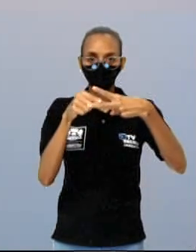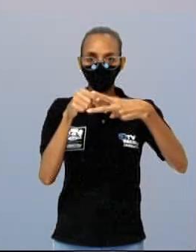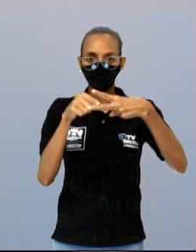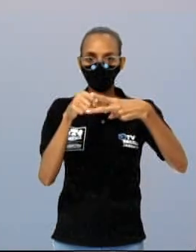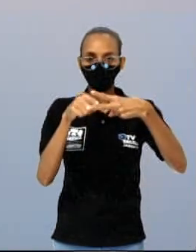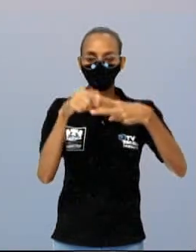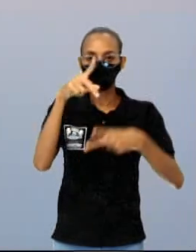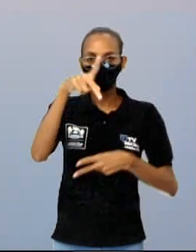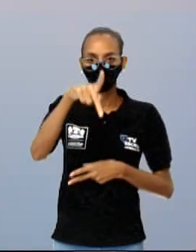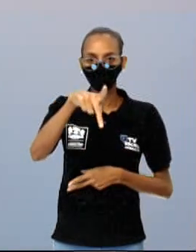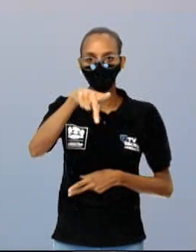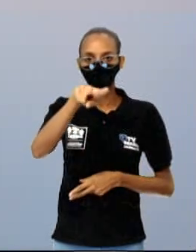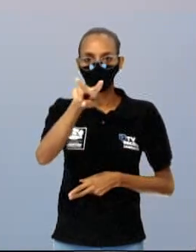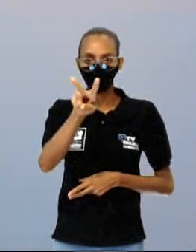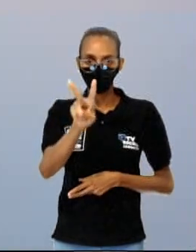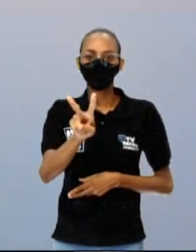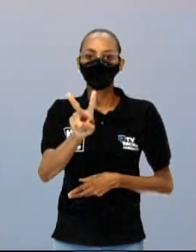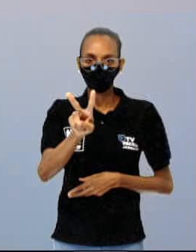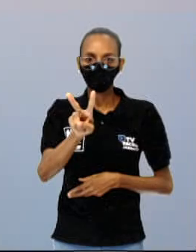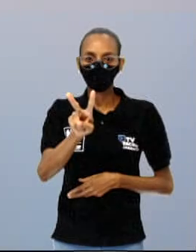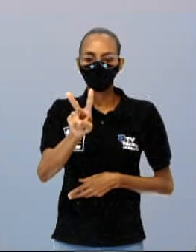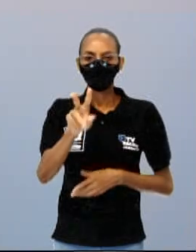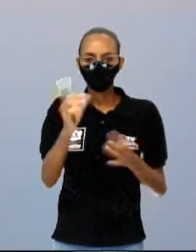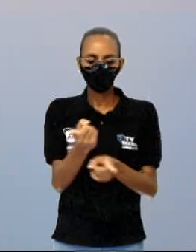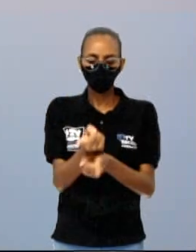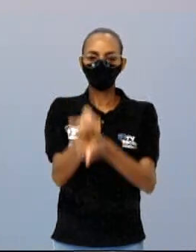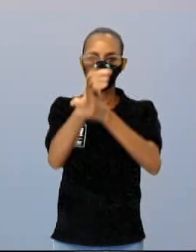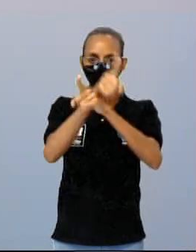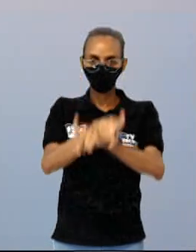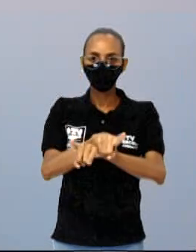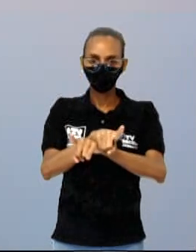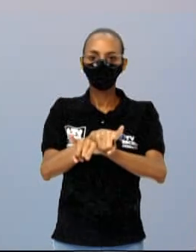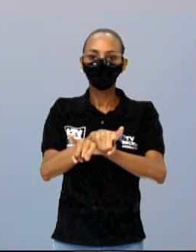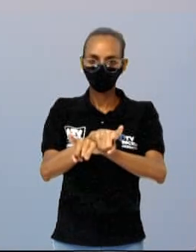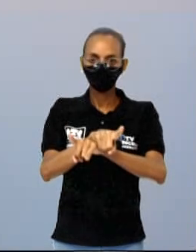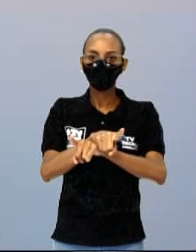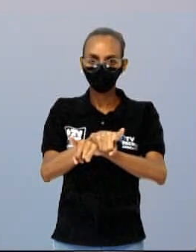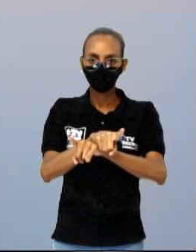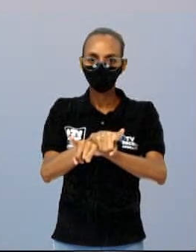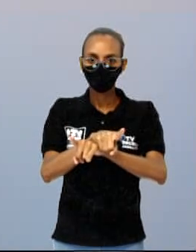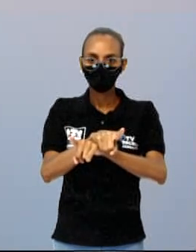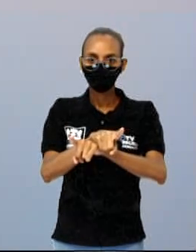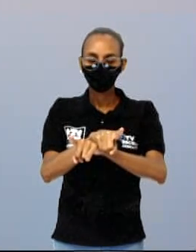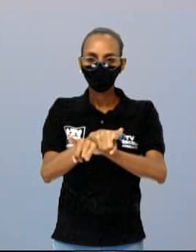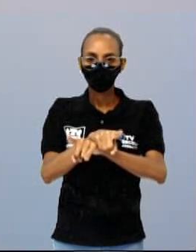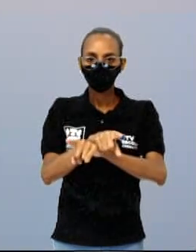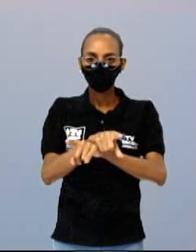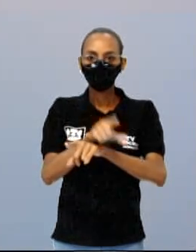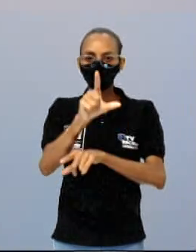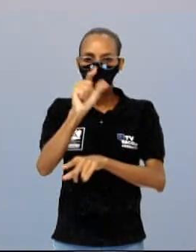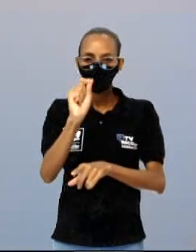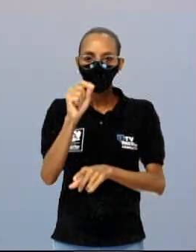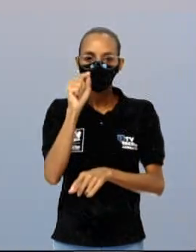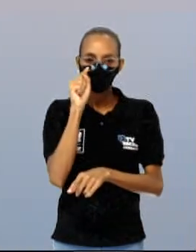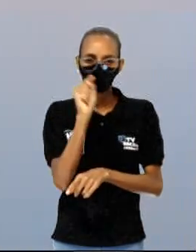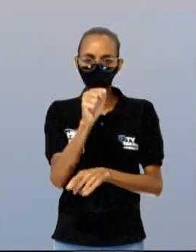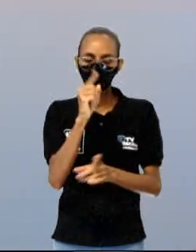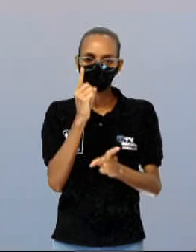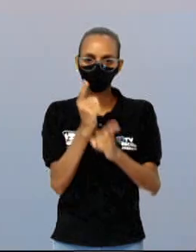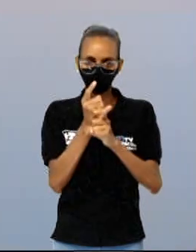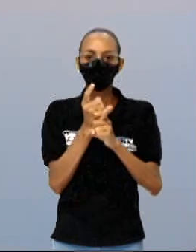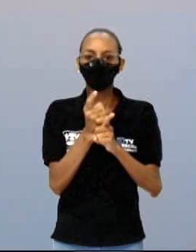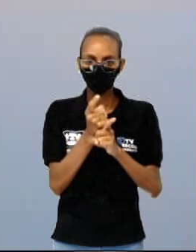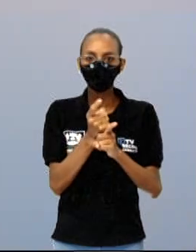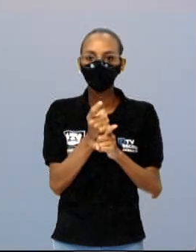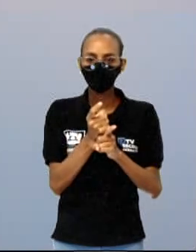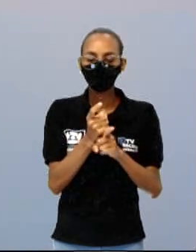são aqueles que eles estão em lados contrários da reta, né? Em virtude daquele ponto ali, daquele ponto de encontro. E que também